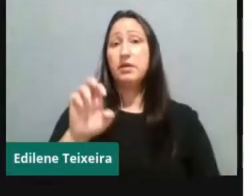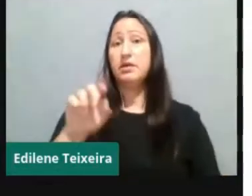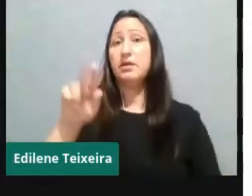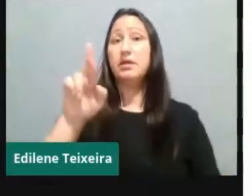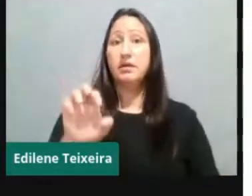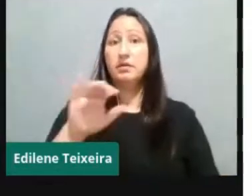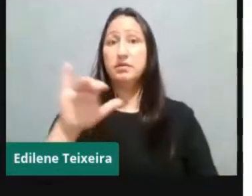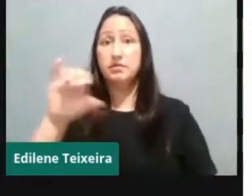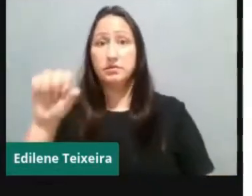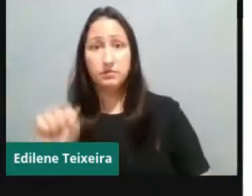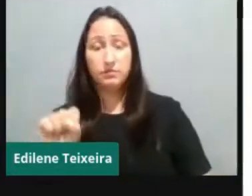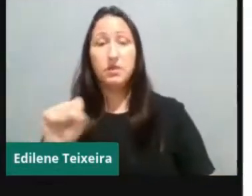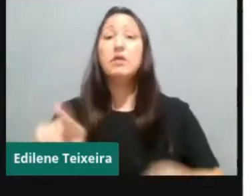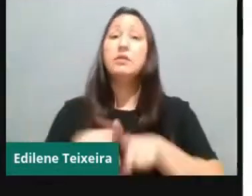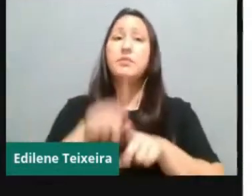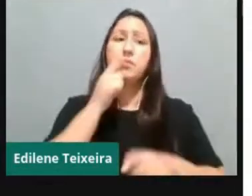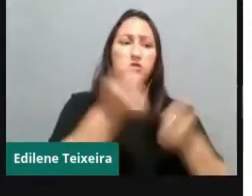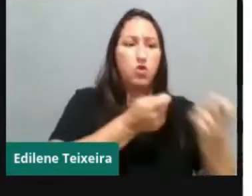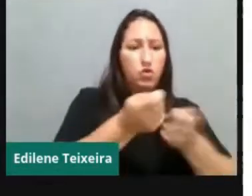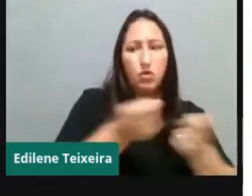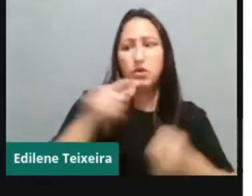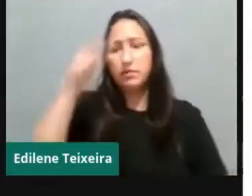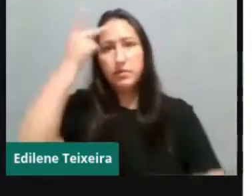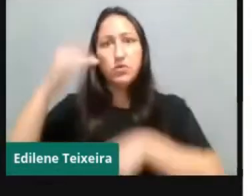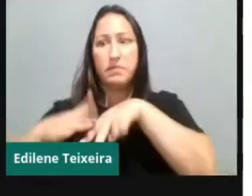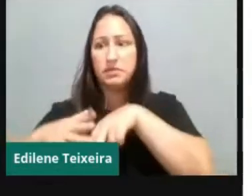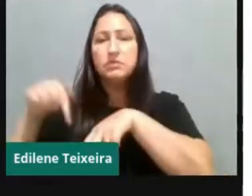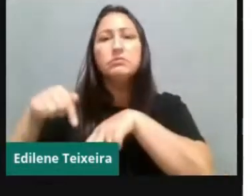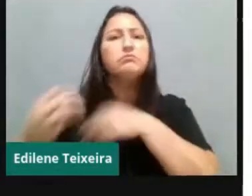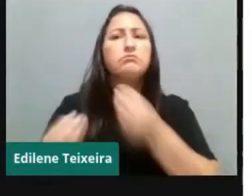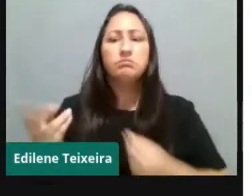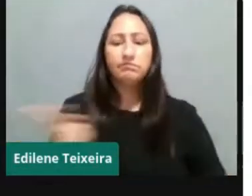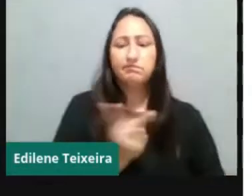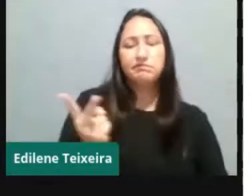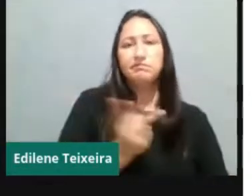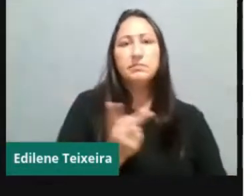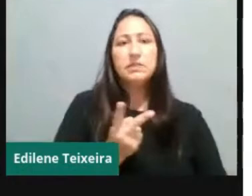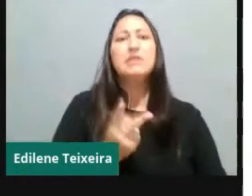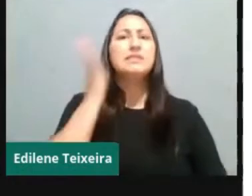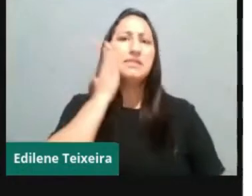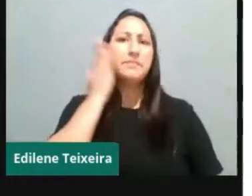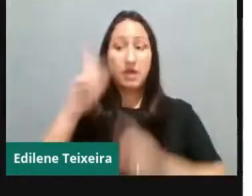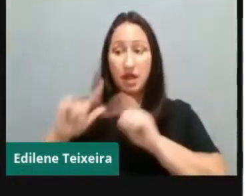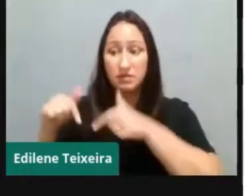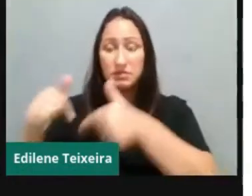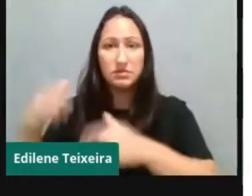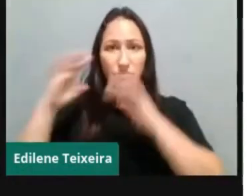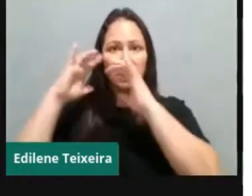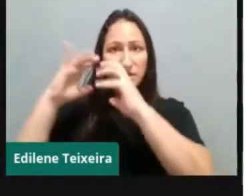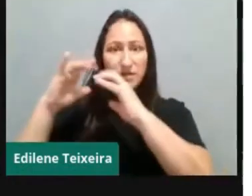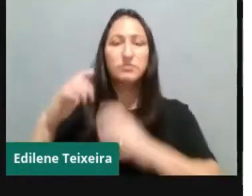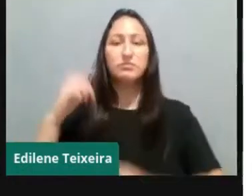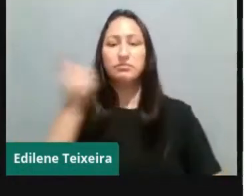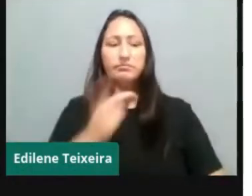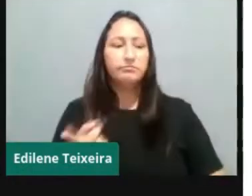paciente, mas eu posso classificar, posso predizer, com base na atividade cerebral, se eu tenho, qual é o score,